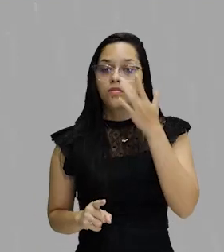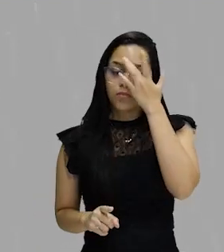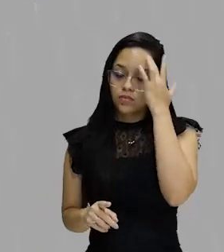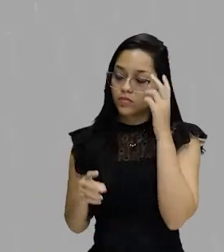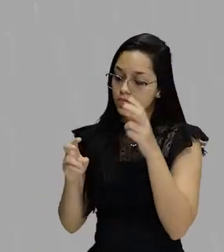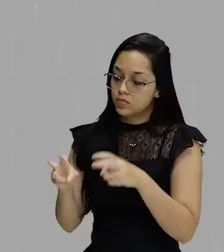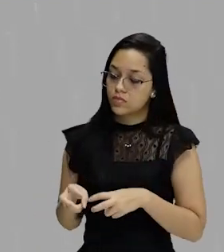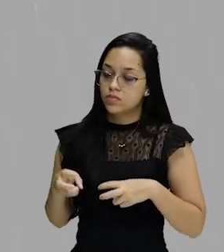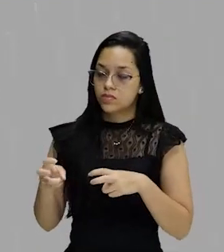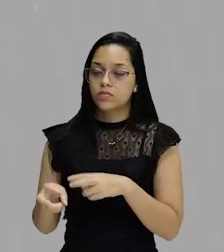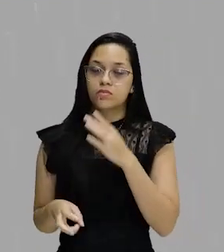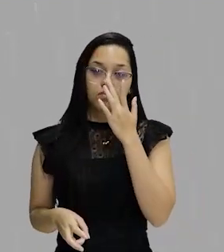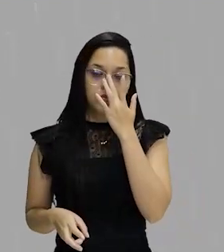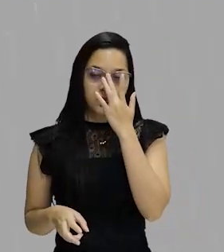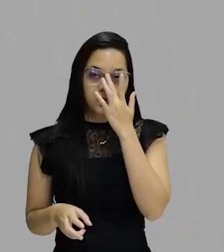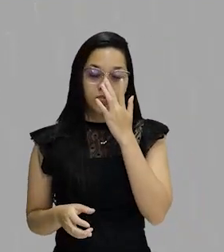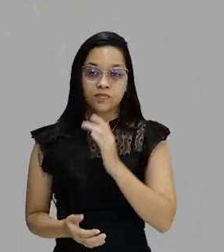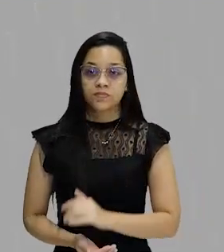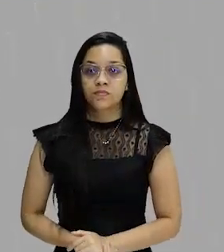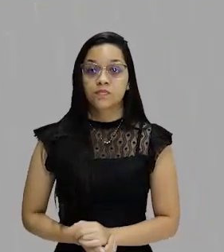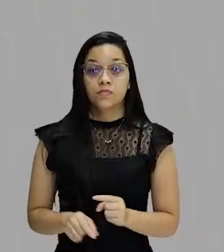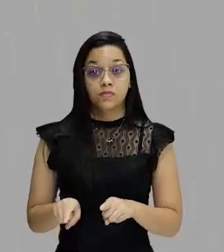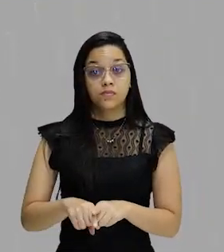camponeses, tá?